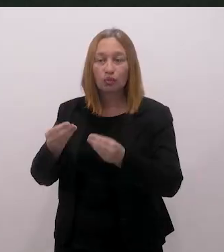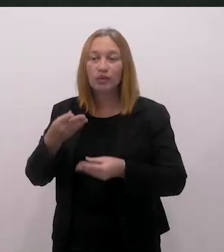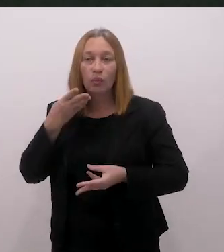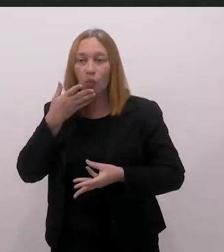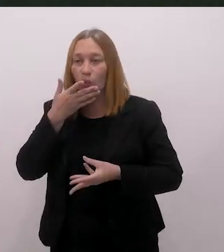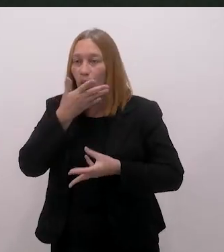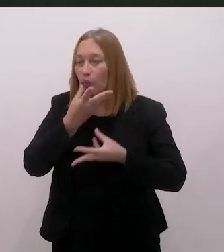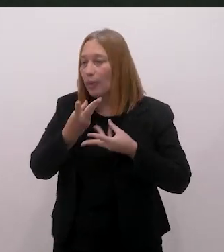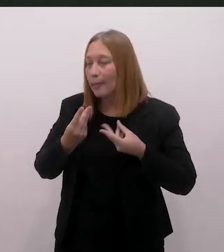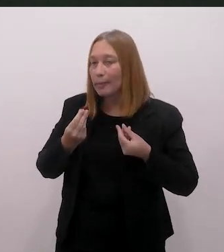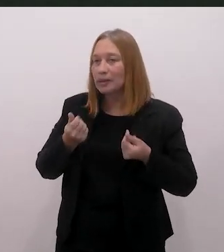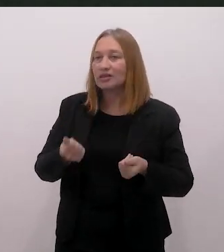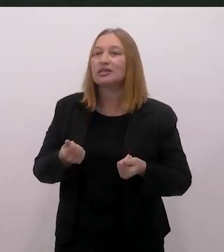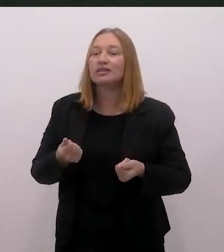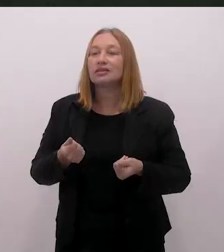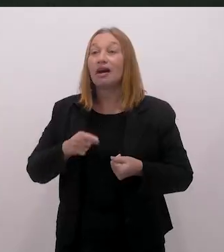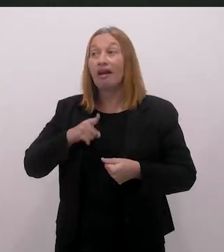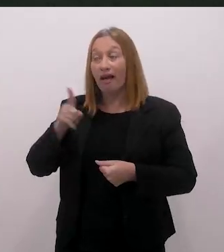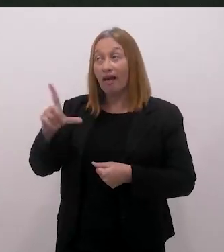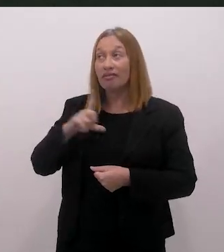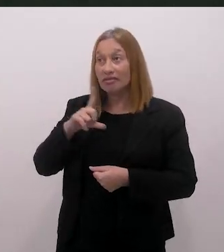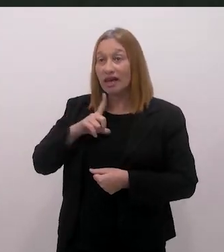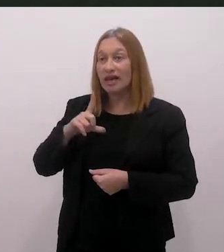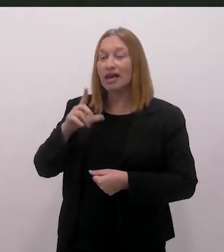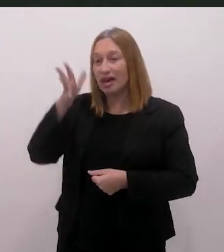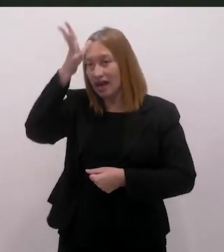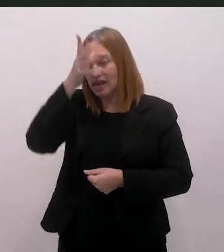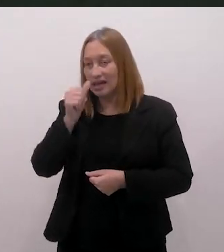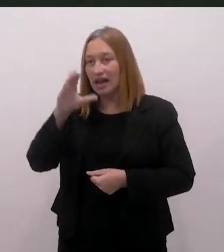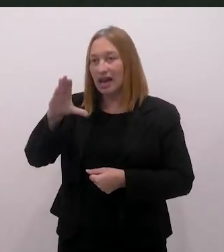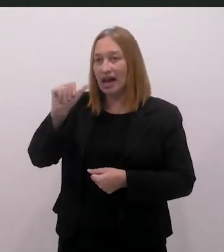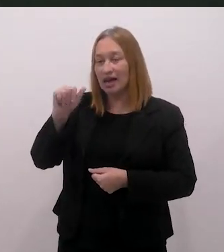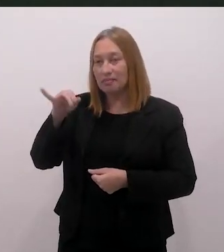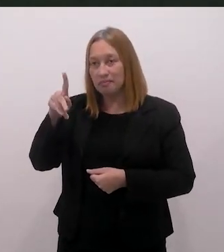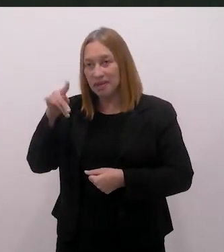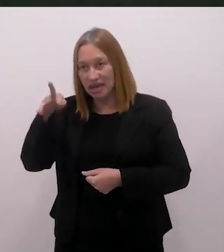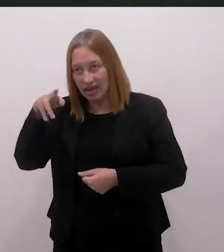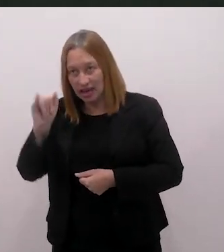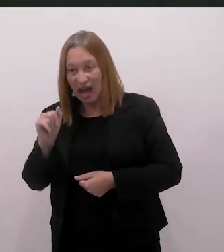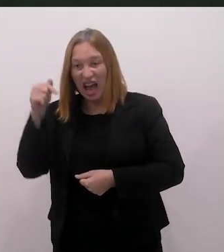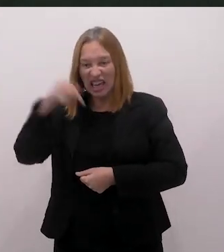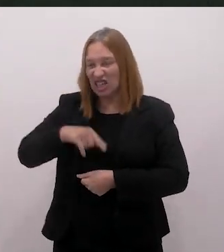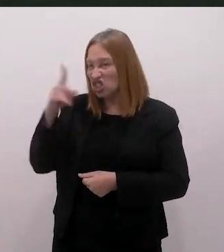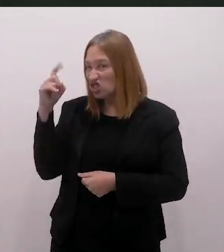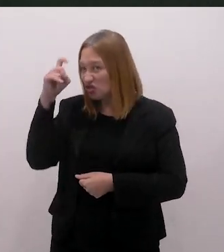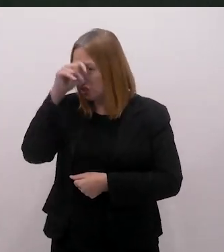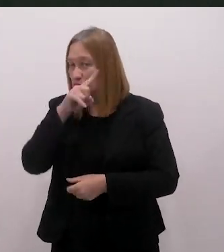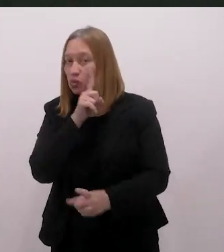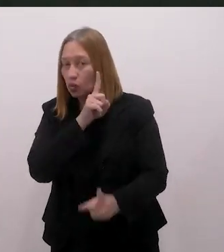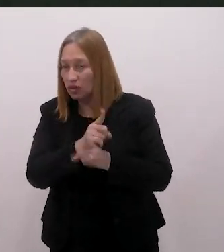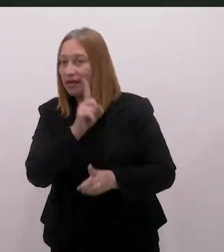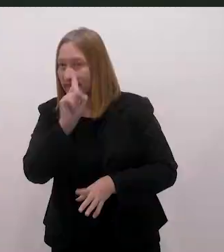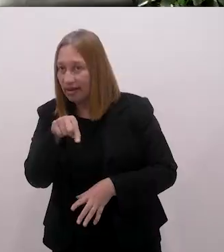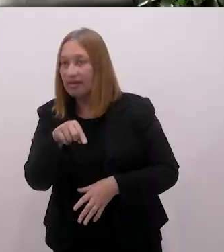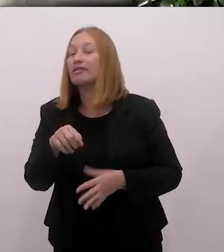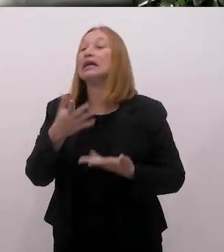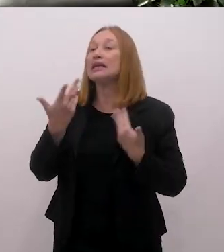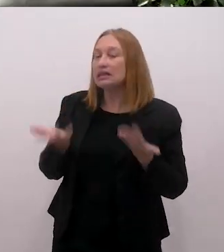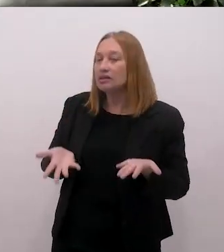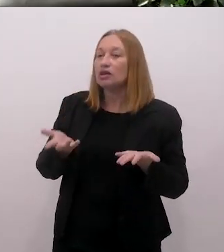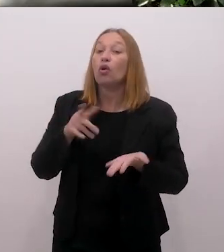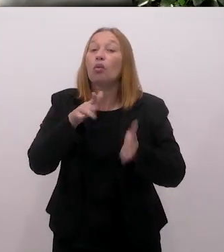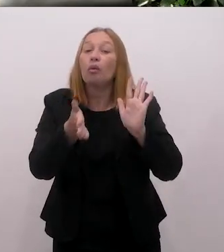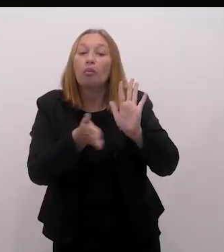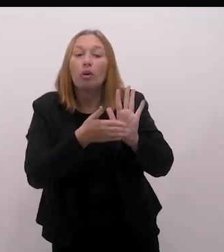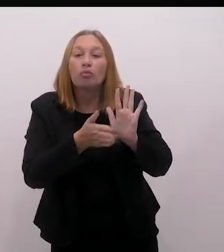completamente o sabor. Muda muito. Que lá eles não têm a galinha caipira. Aqui é mais difícil, né? É